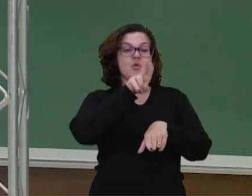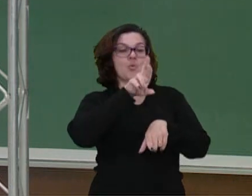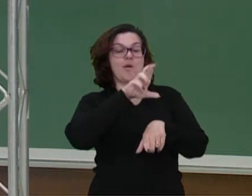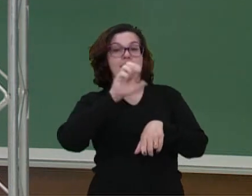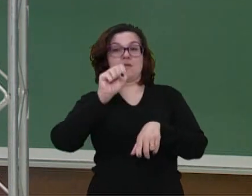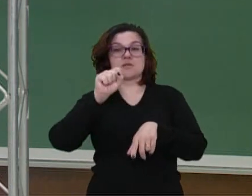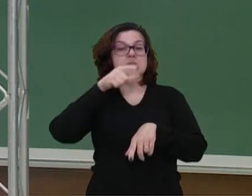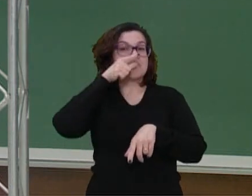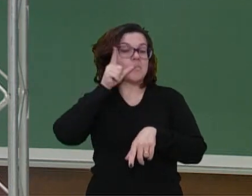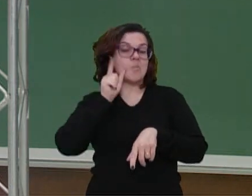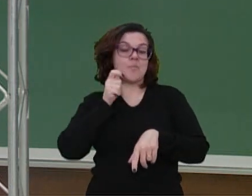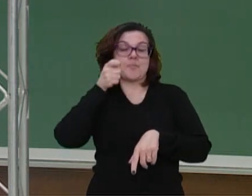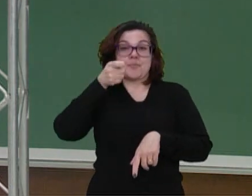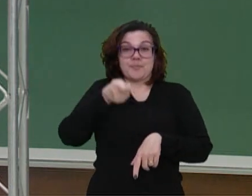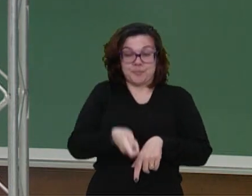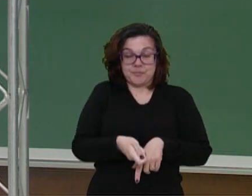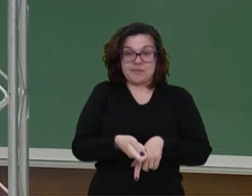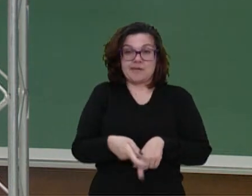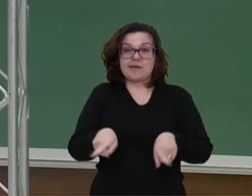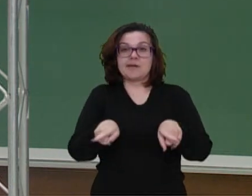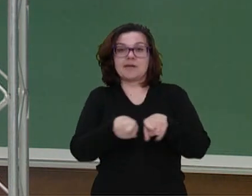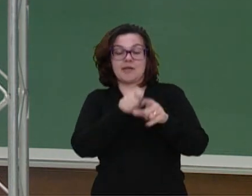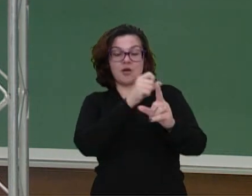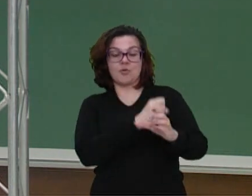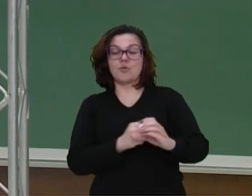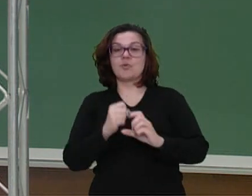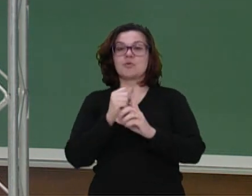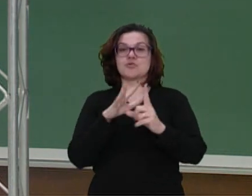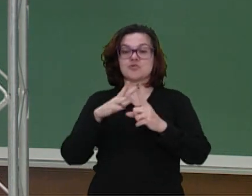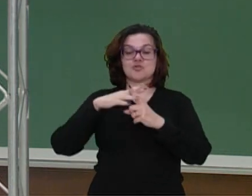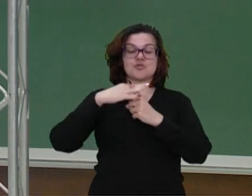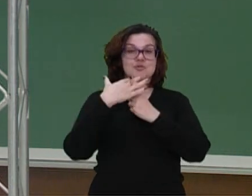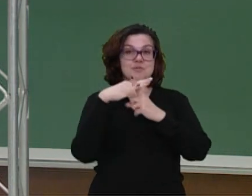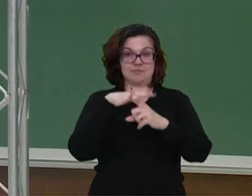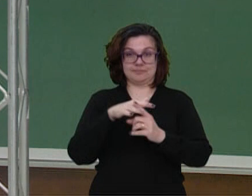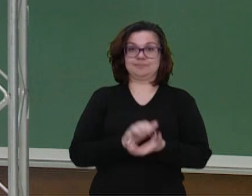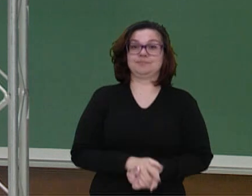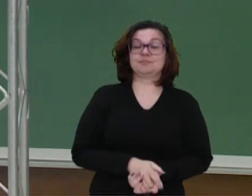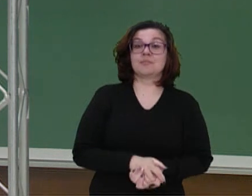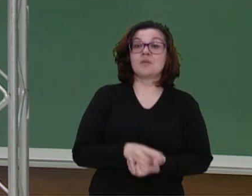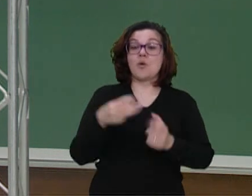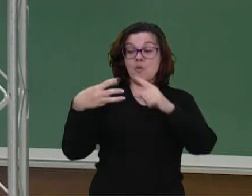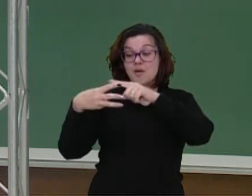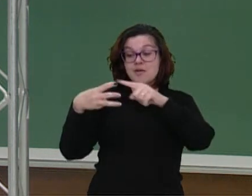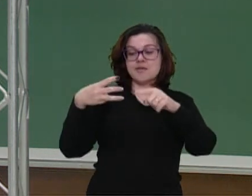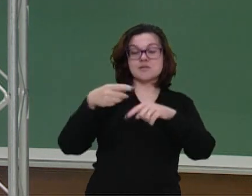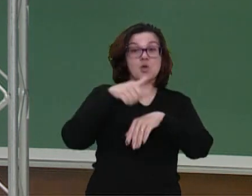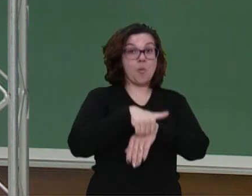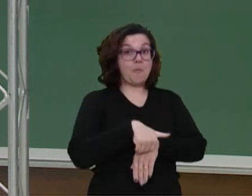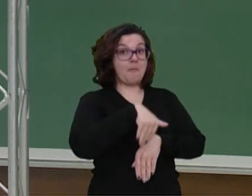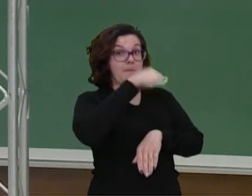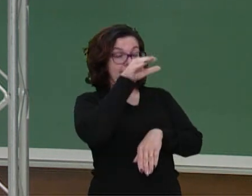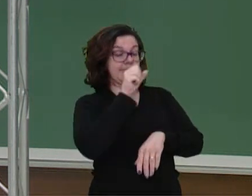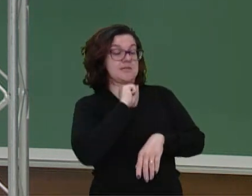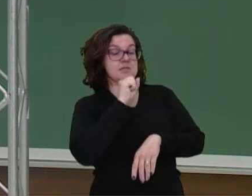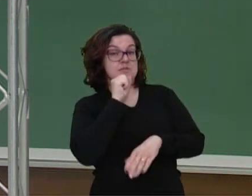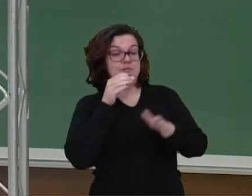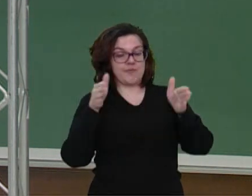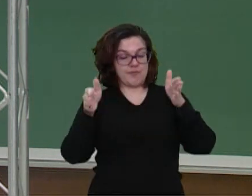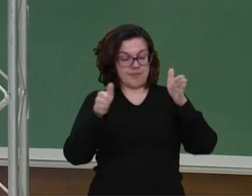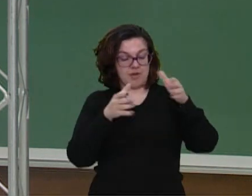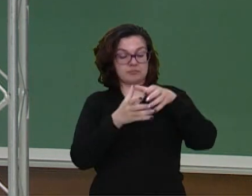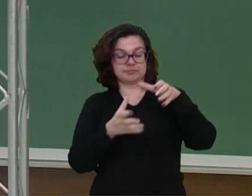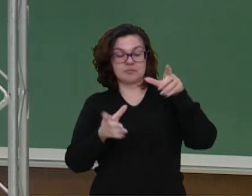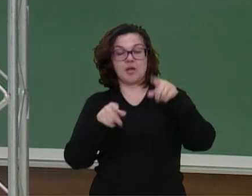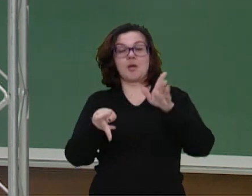Stalin, com a ideologia socialista. Desses três regimes, o mais antigo é o stalinista. O